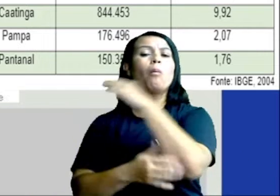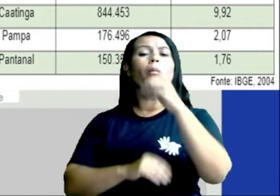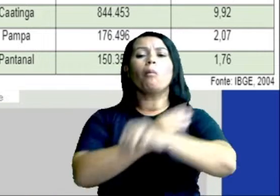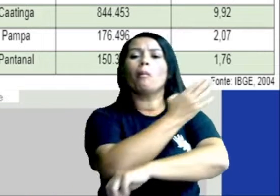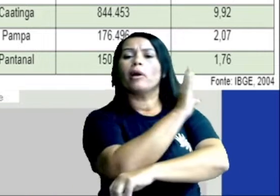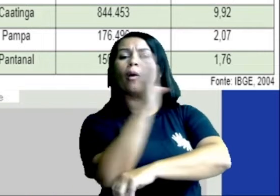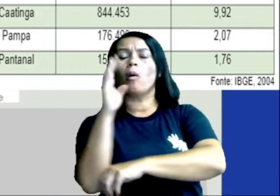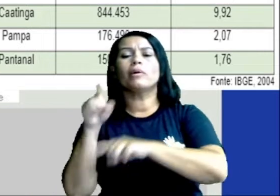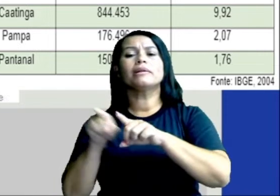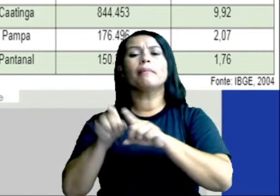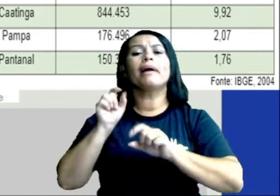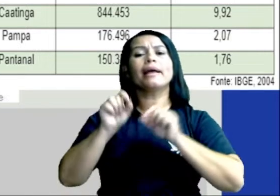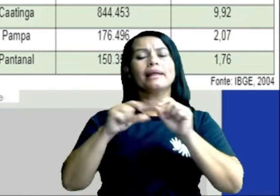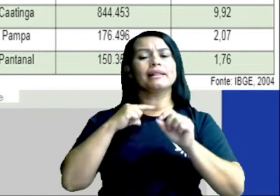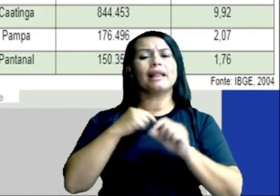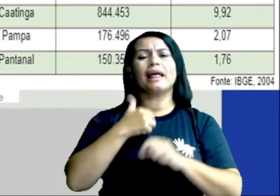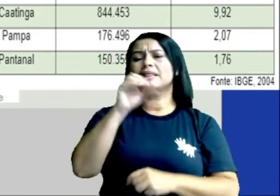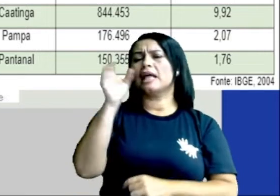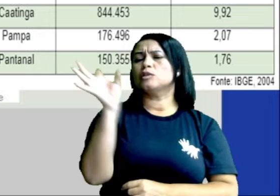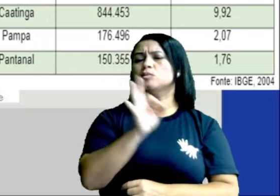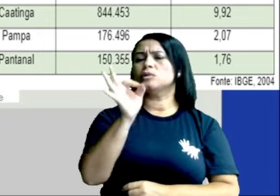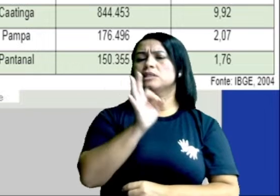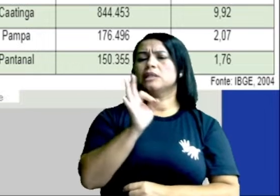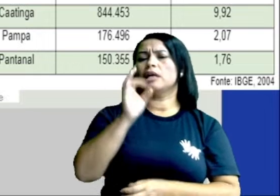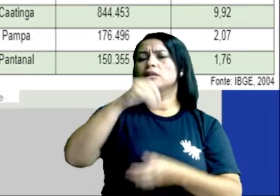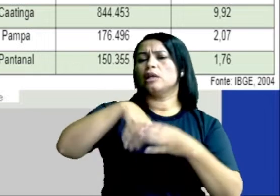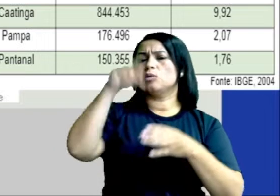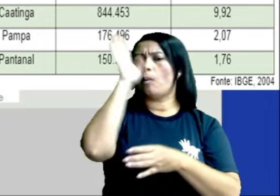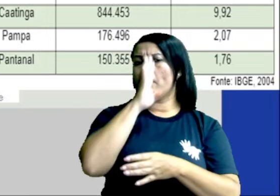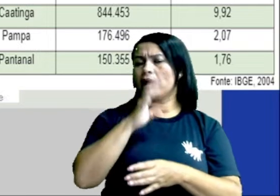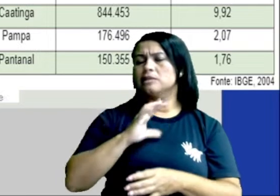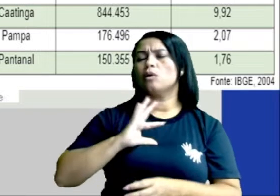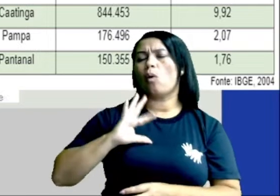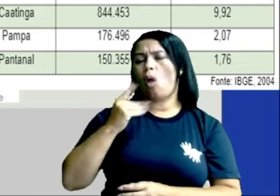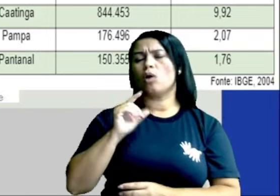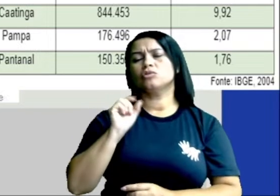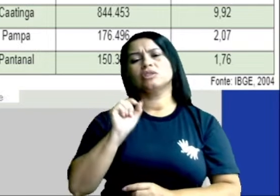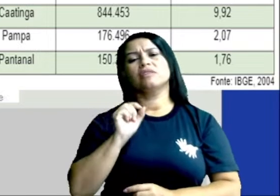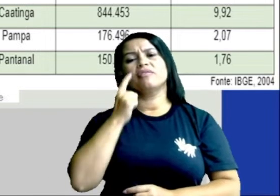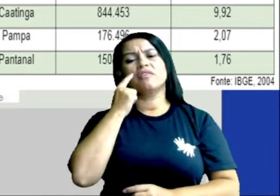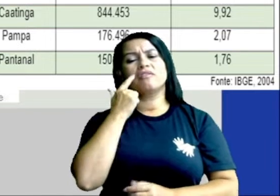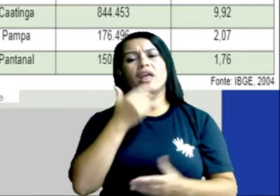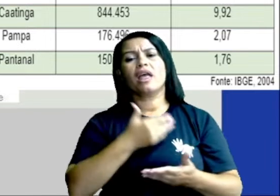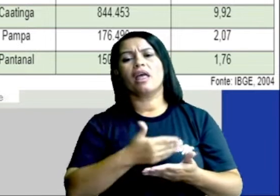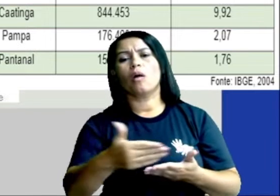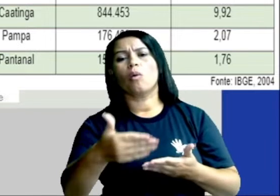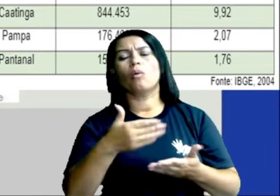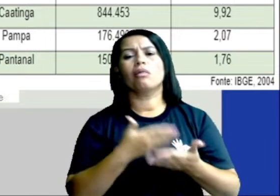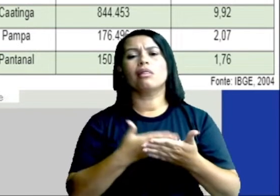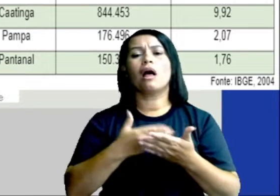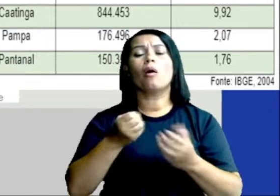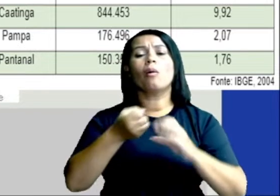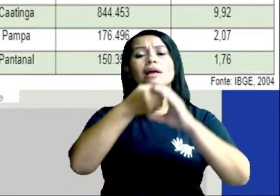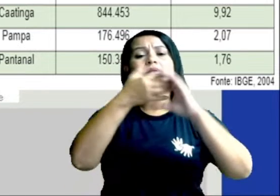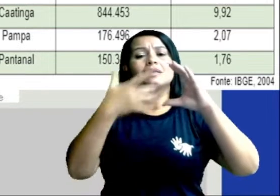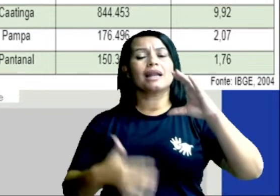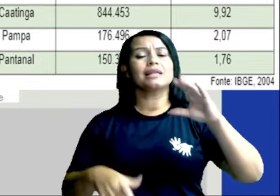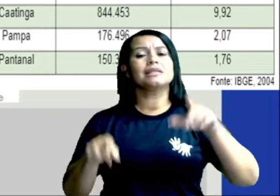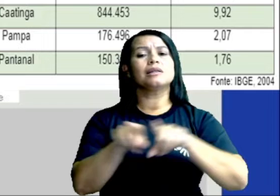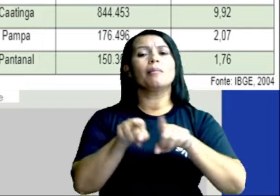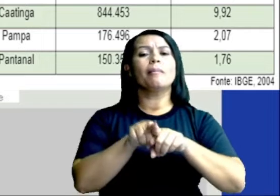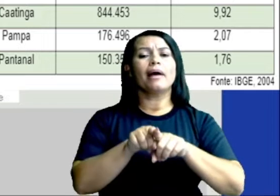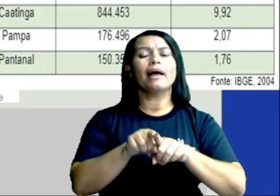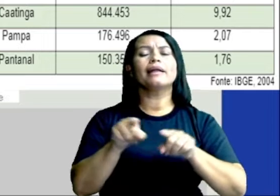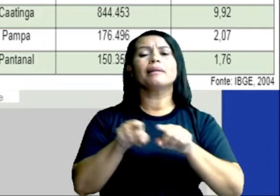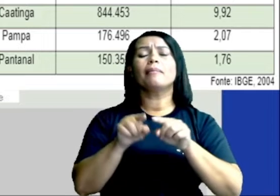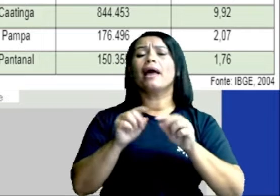de 10% do território brasileiro. A gente vai ver, logicamente, ao longo da aula, as características, né, e, logicamente,